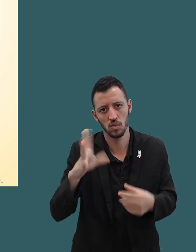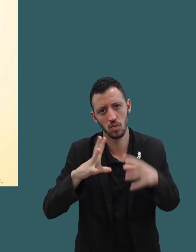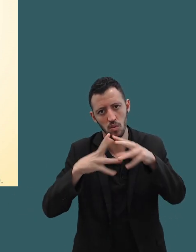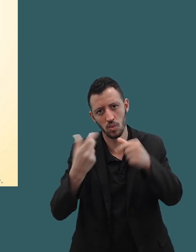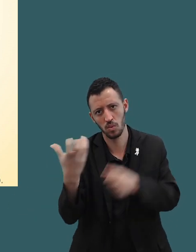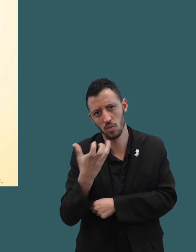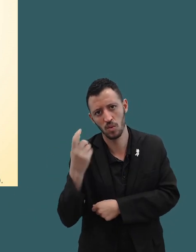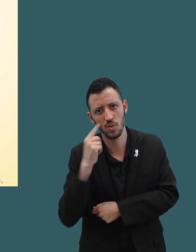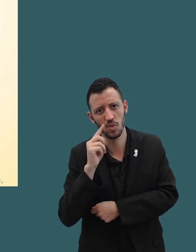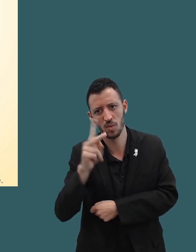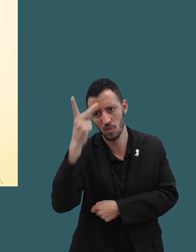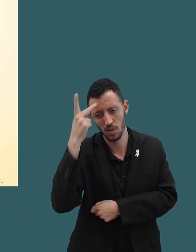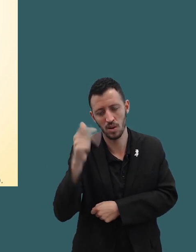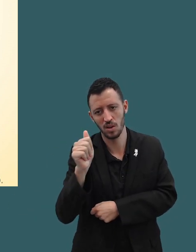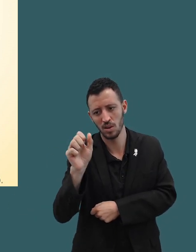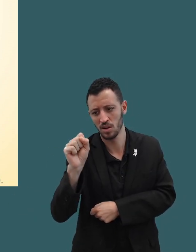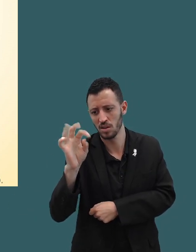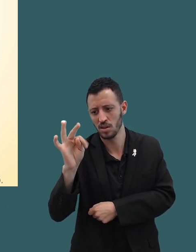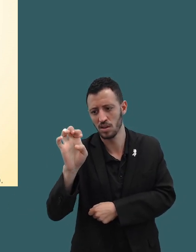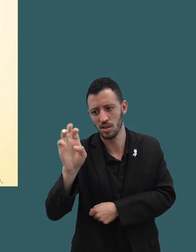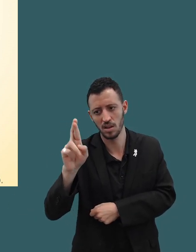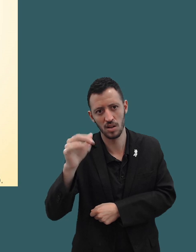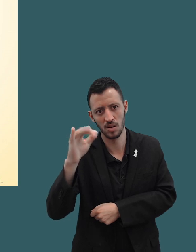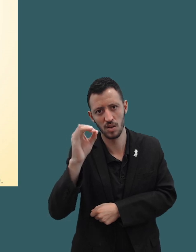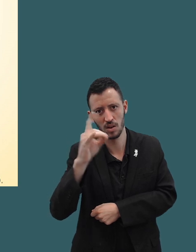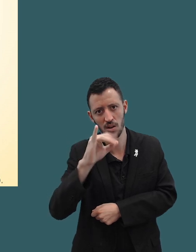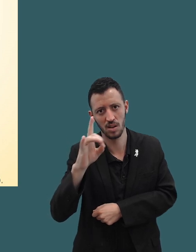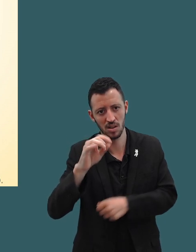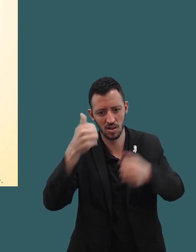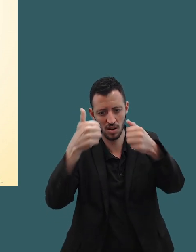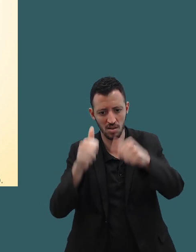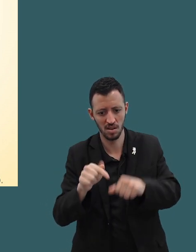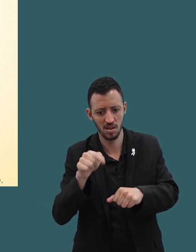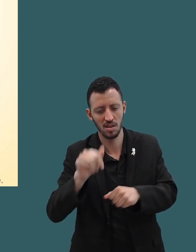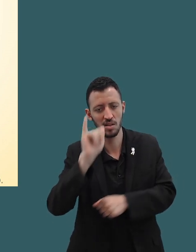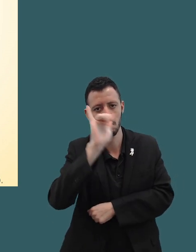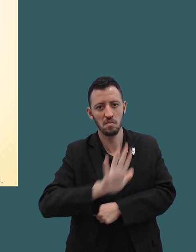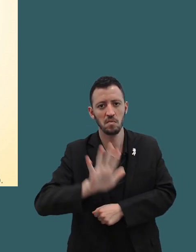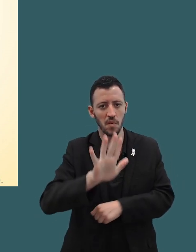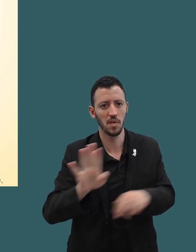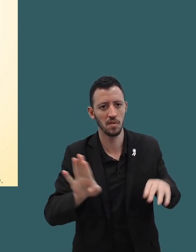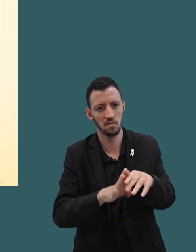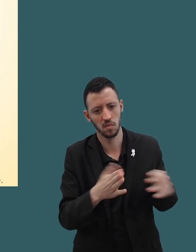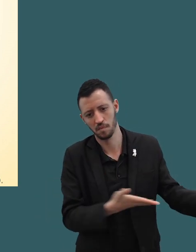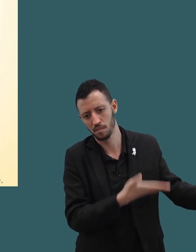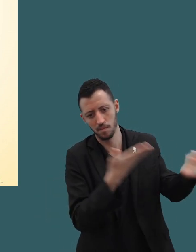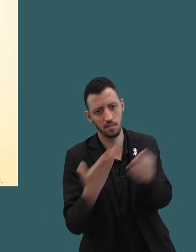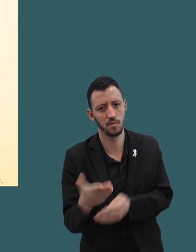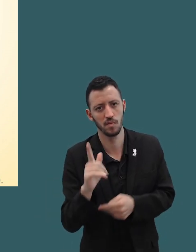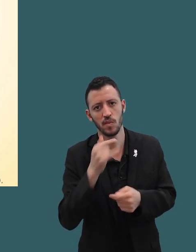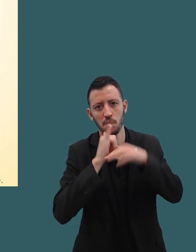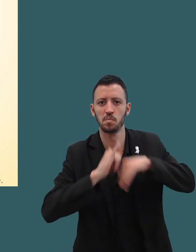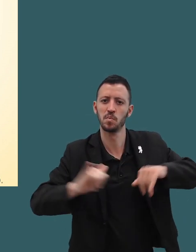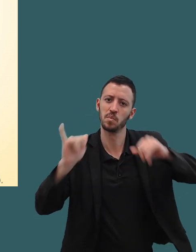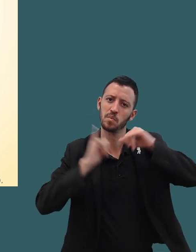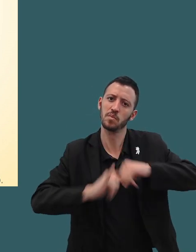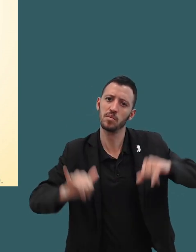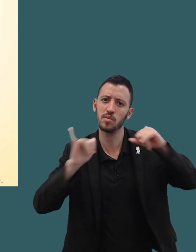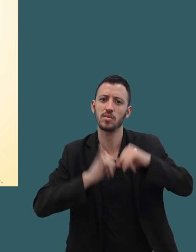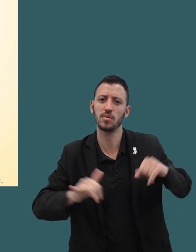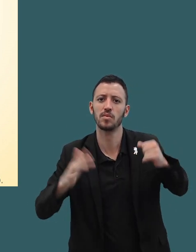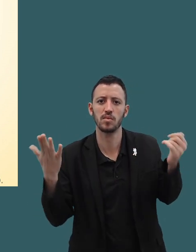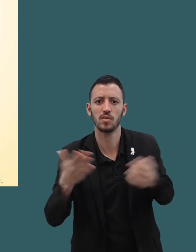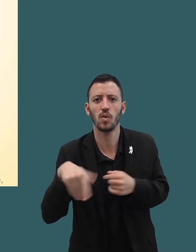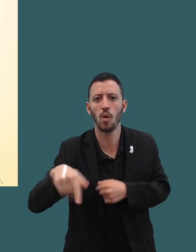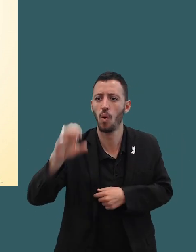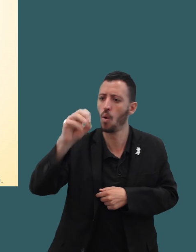querendo achar um asteroide e analisar aquelas imagens que a gente recebe e divulga, que é